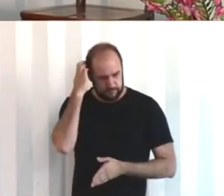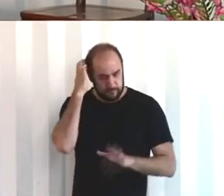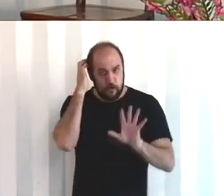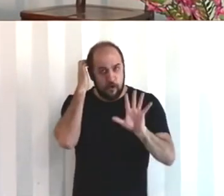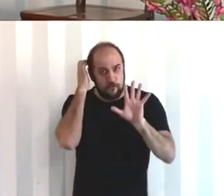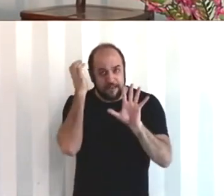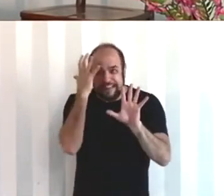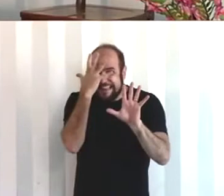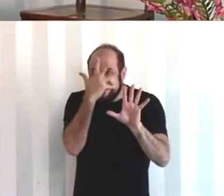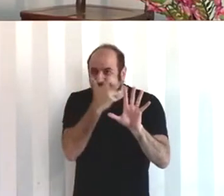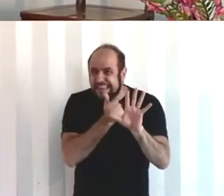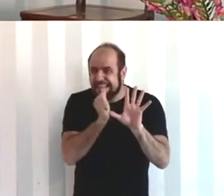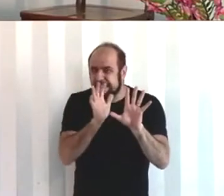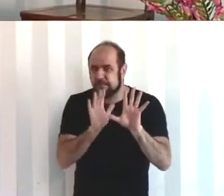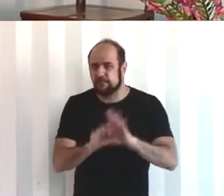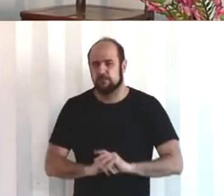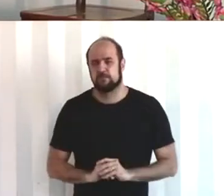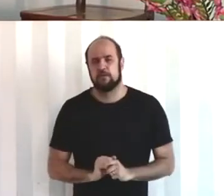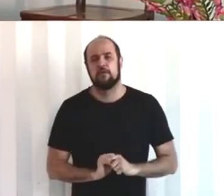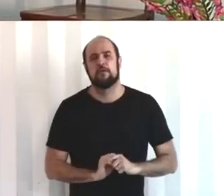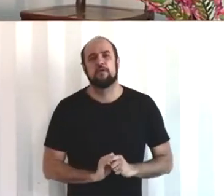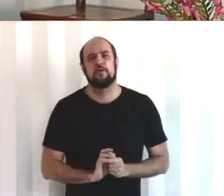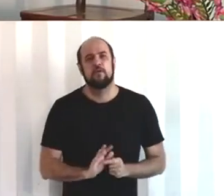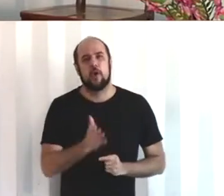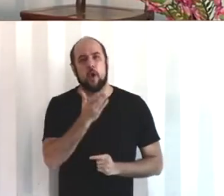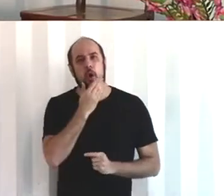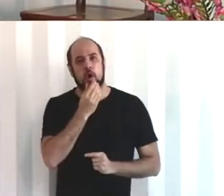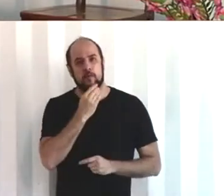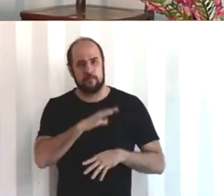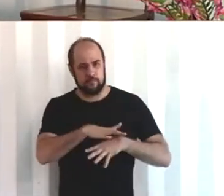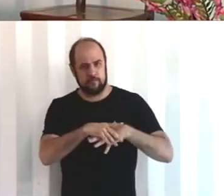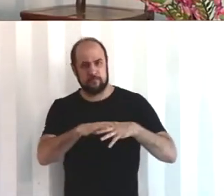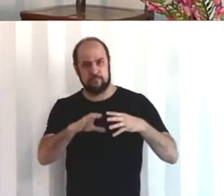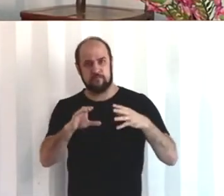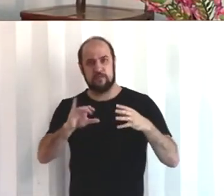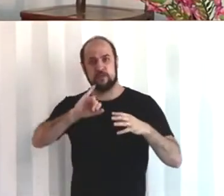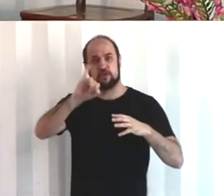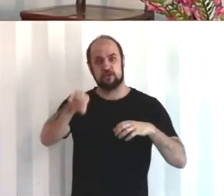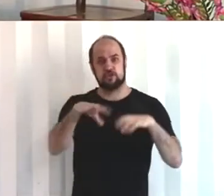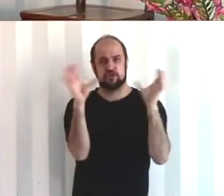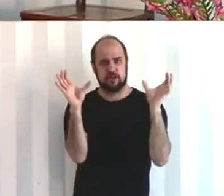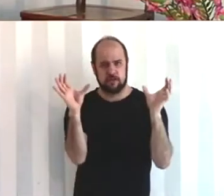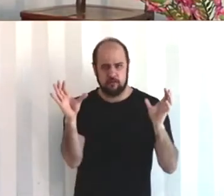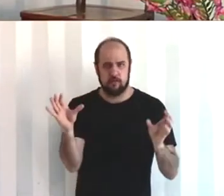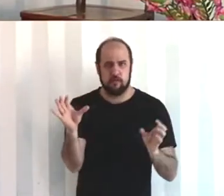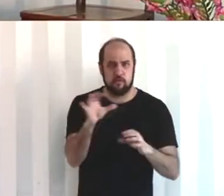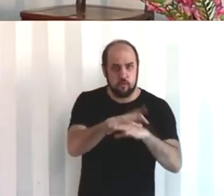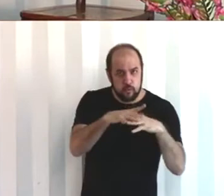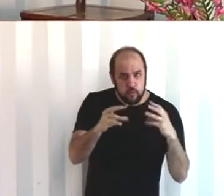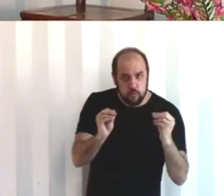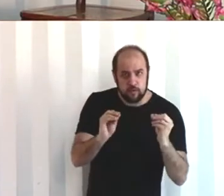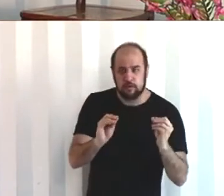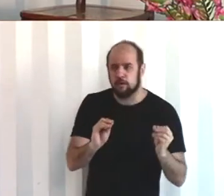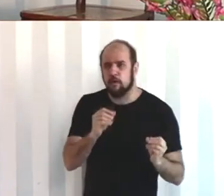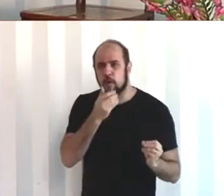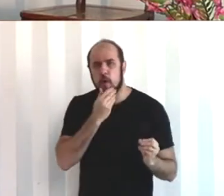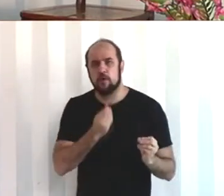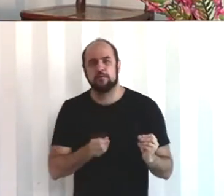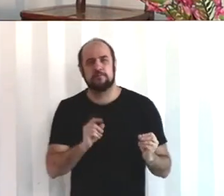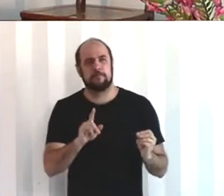coisa linda. Agora nós temos a cura do cego de Jericó, também registrado em outro evangelho, mas aqui está assim: